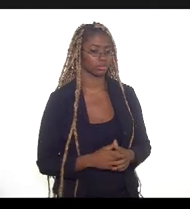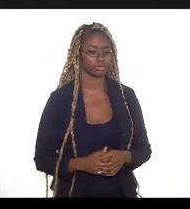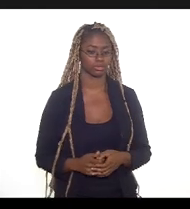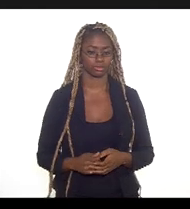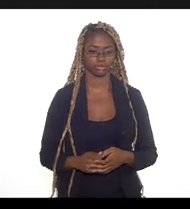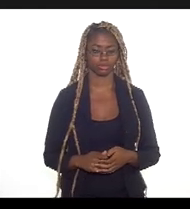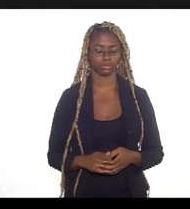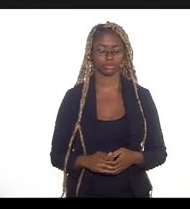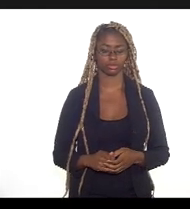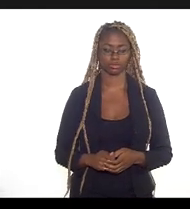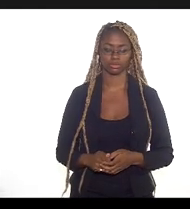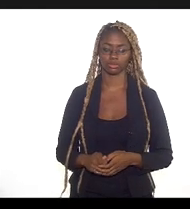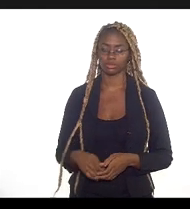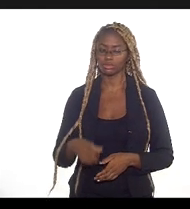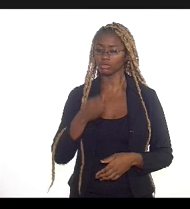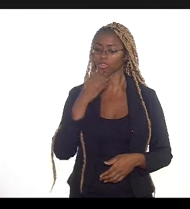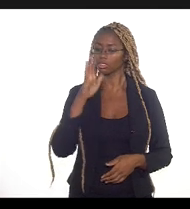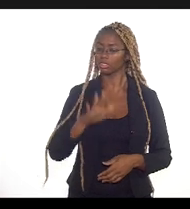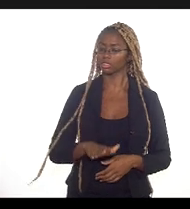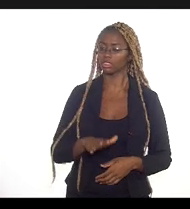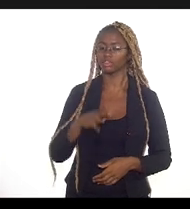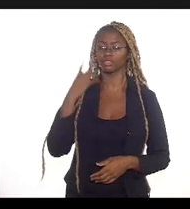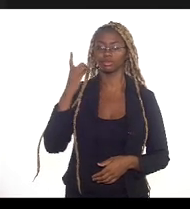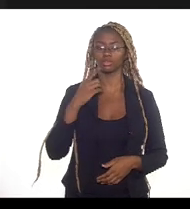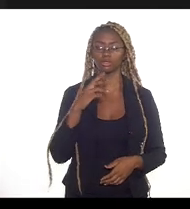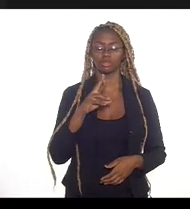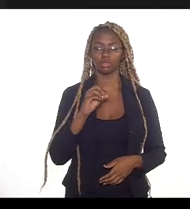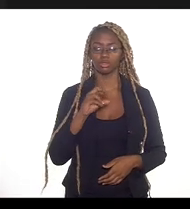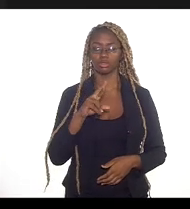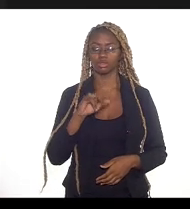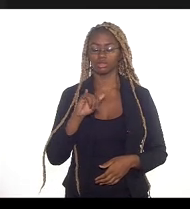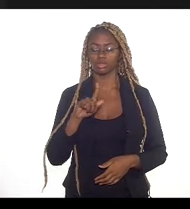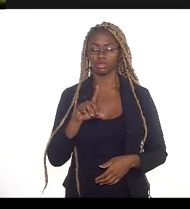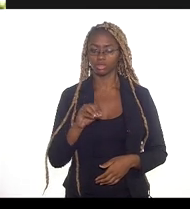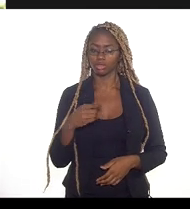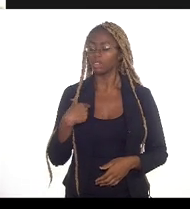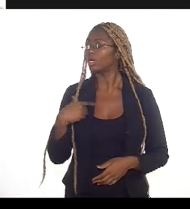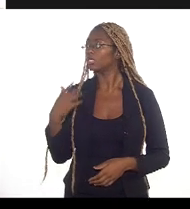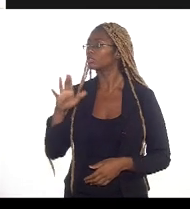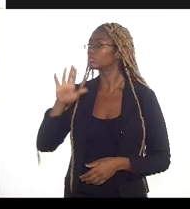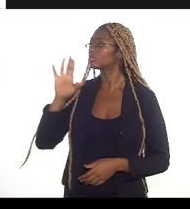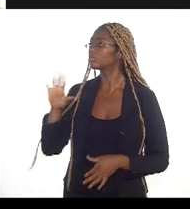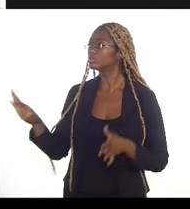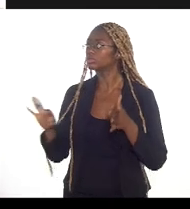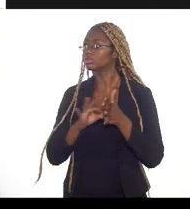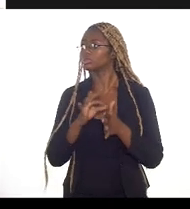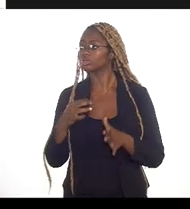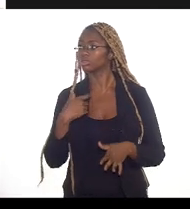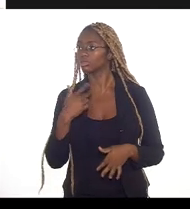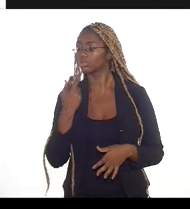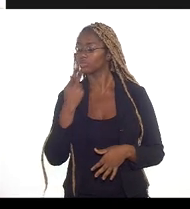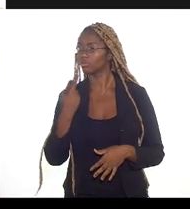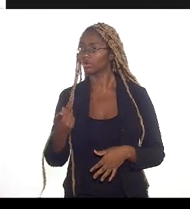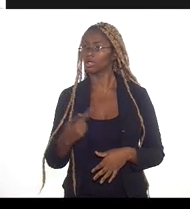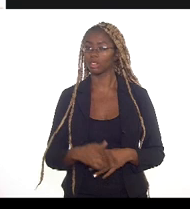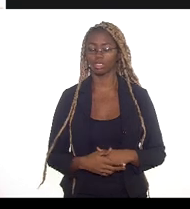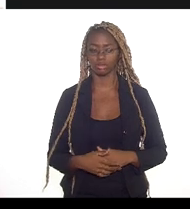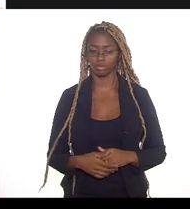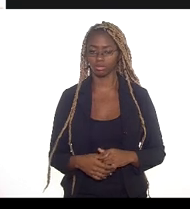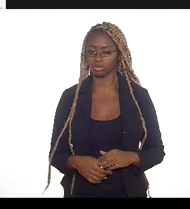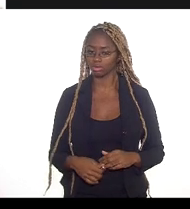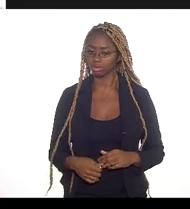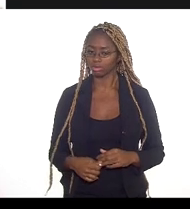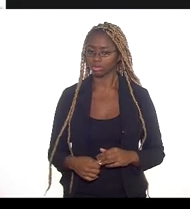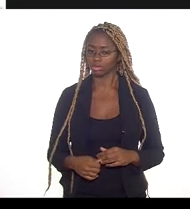Não cabe a parte nesse momento, deputado Rodrigo. Presidente, então vou pedir para Vossa Excelência me inscrever para a declaração de voto, por favor.